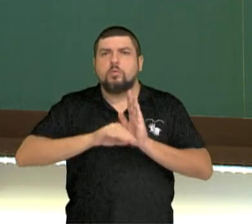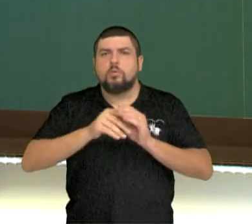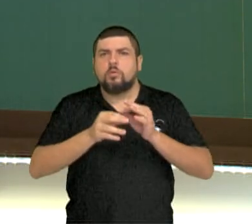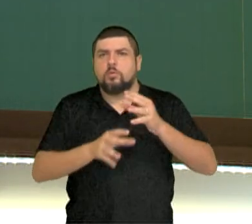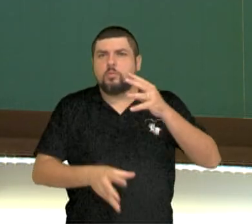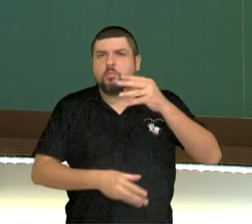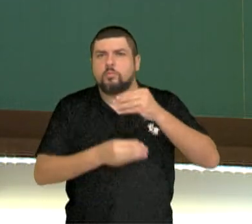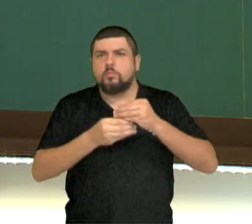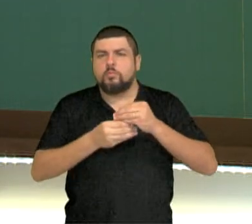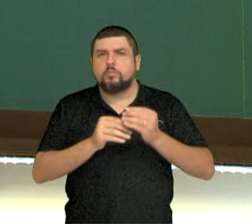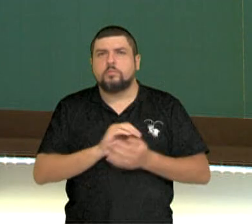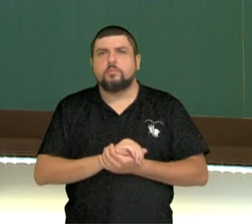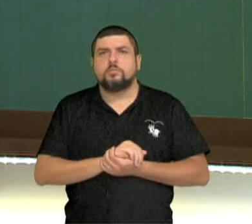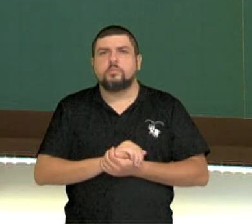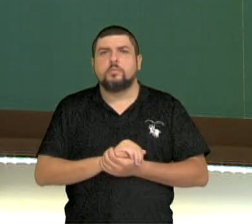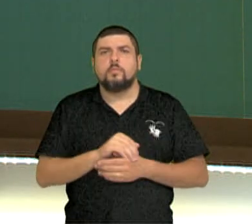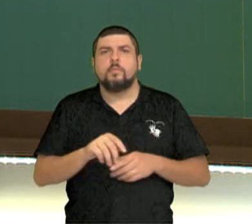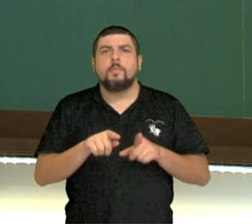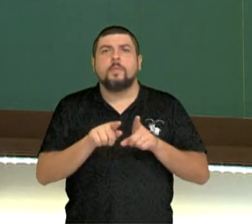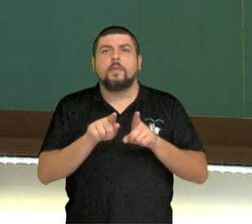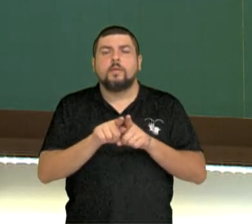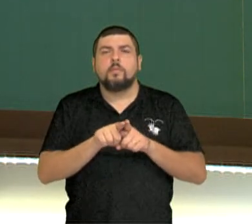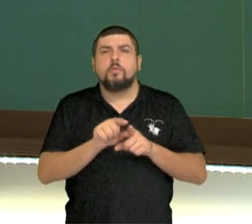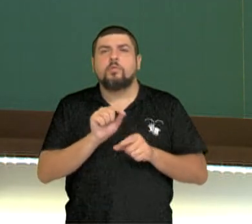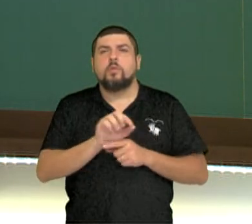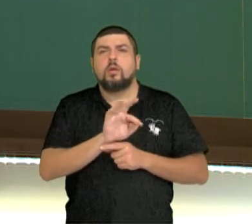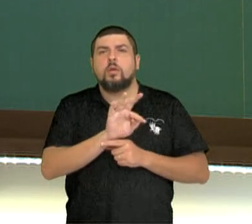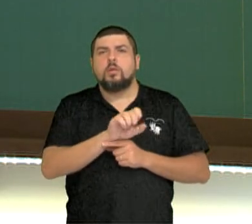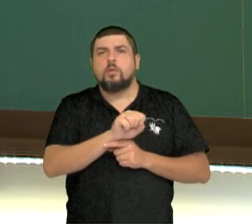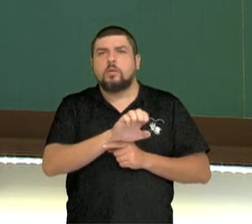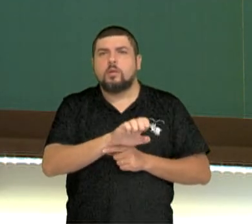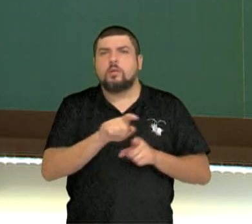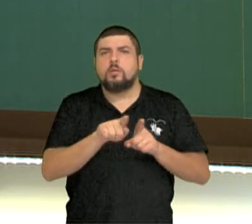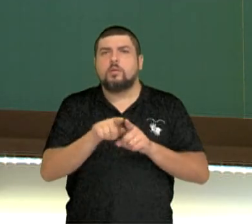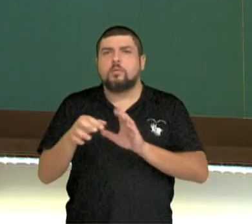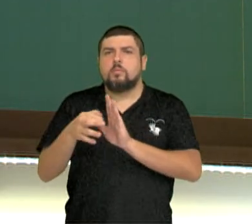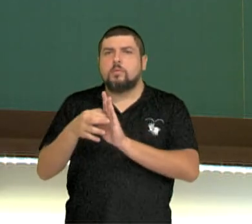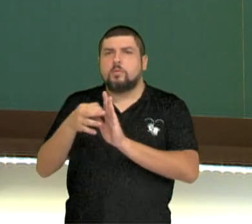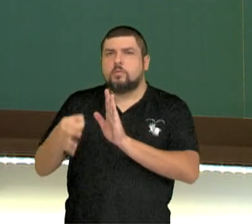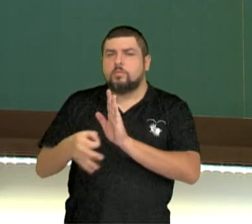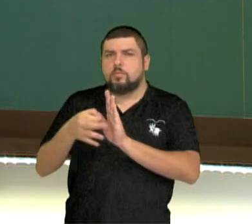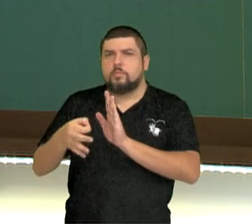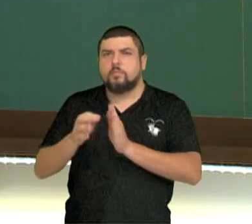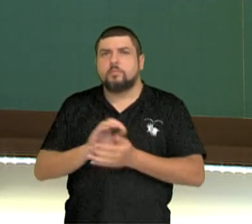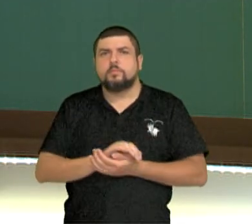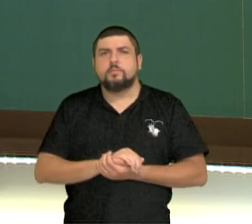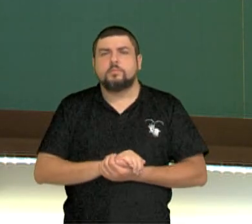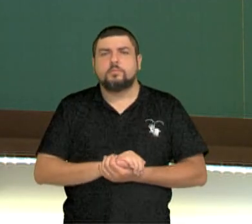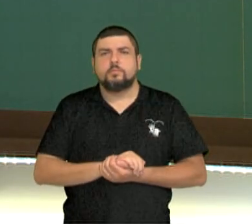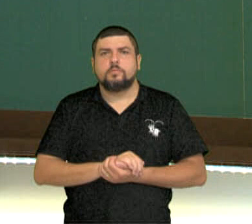E estabelecemos relações entre a tese e os argumentos oferecidos para sustentá-la.